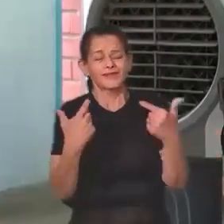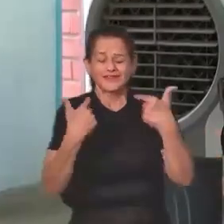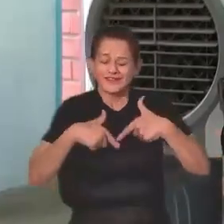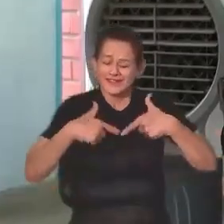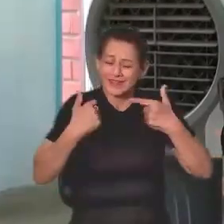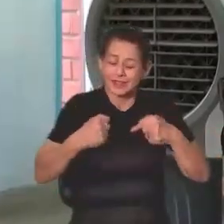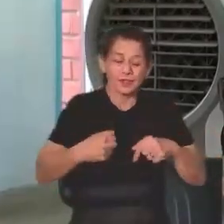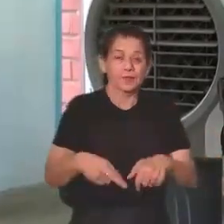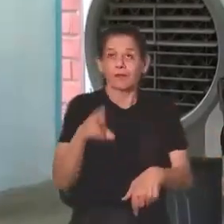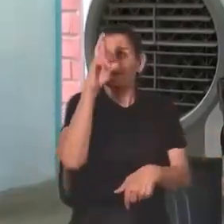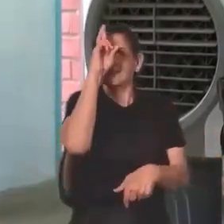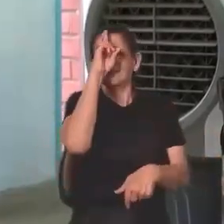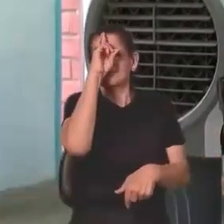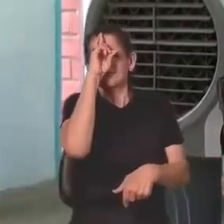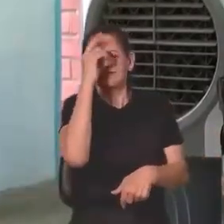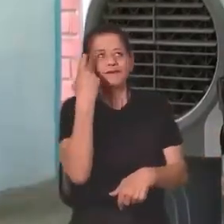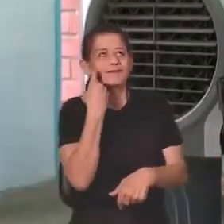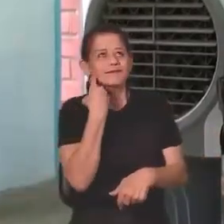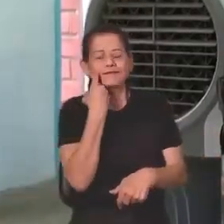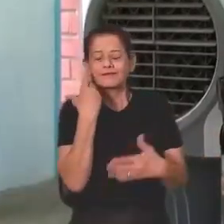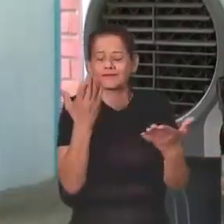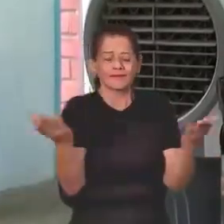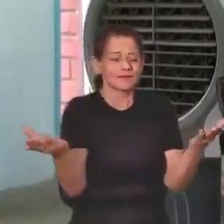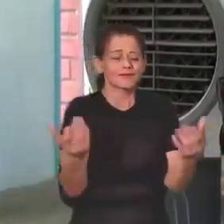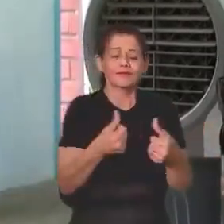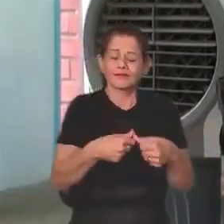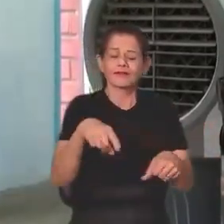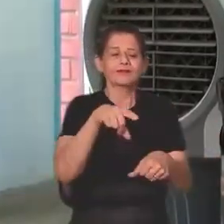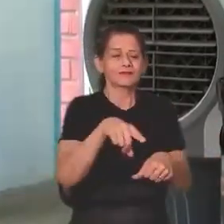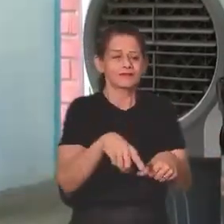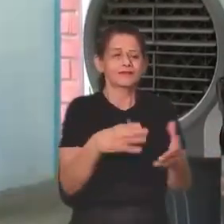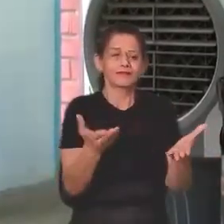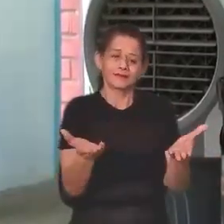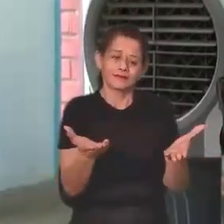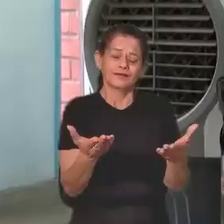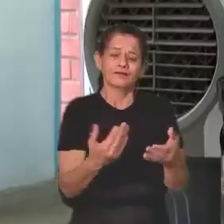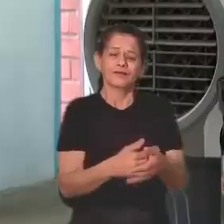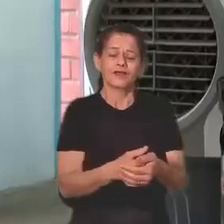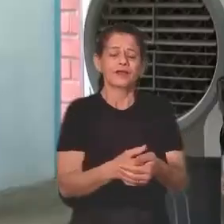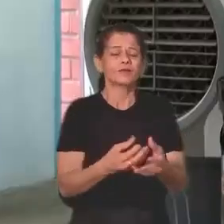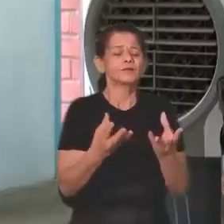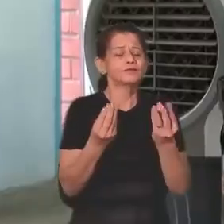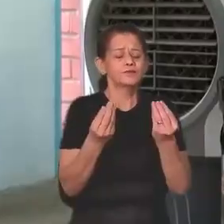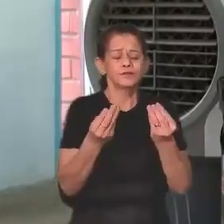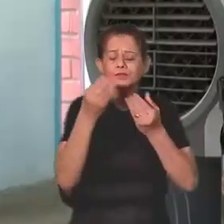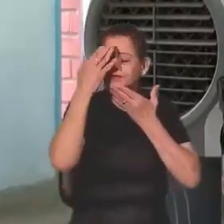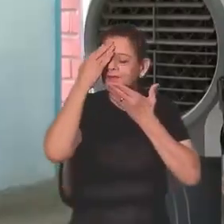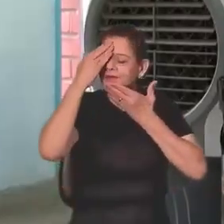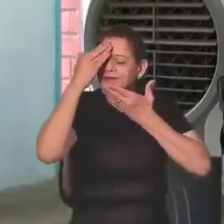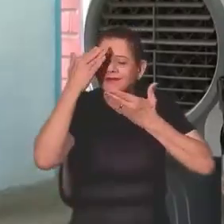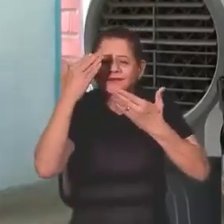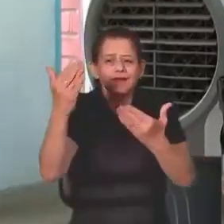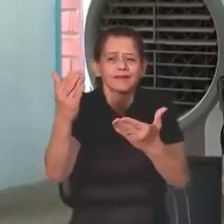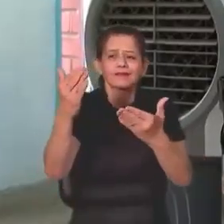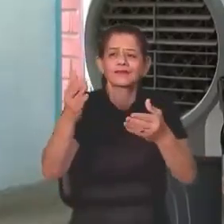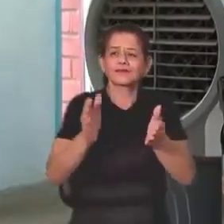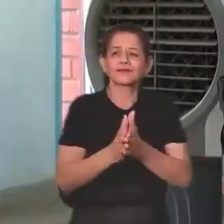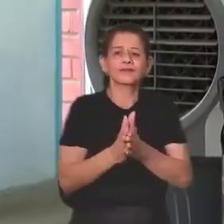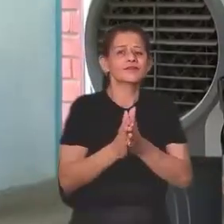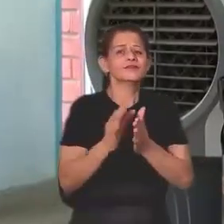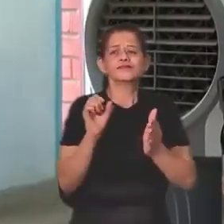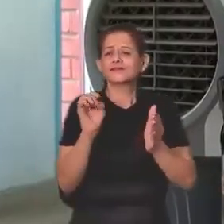Sexta-feira, meio-dia, né? Assim, o pessoal está aqui. Muito obrigada, gente, e é